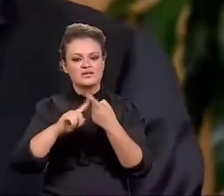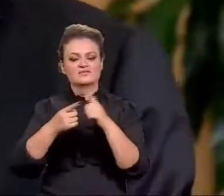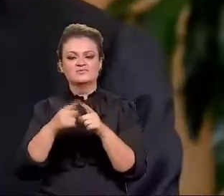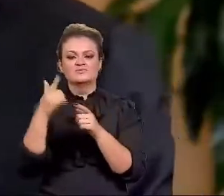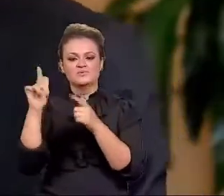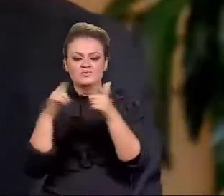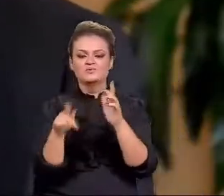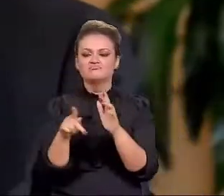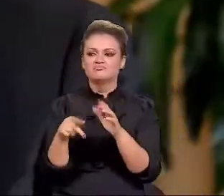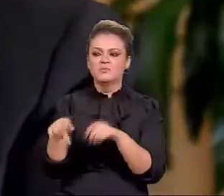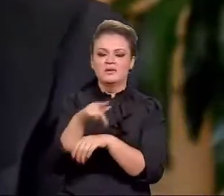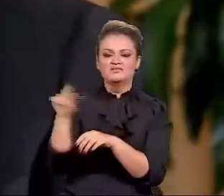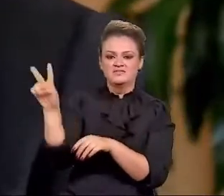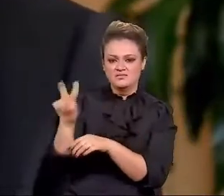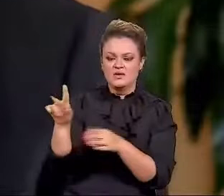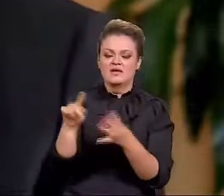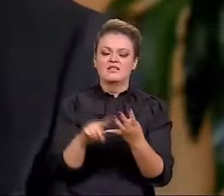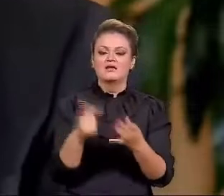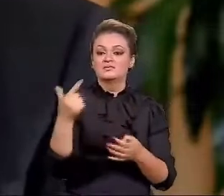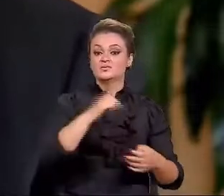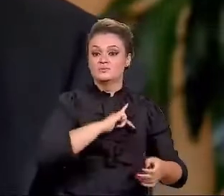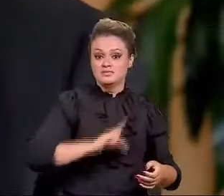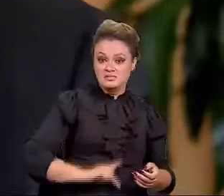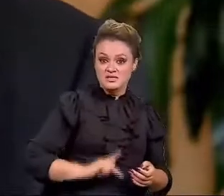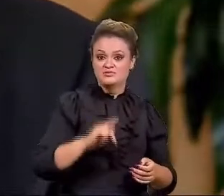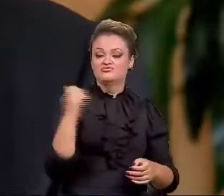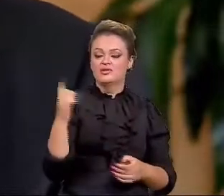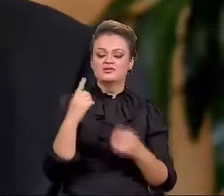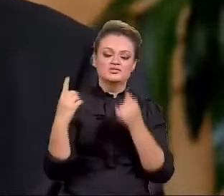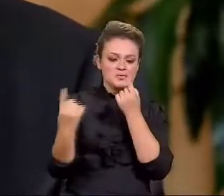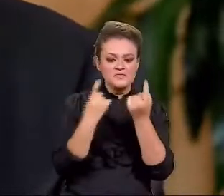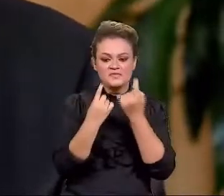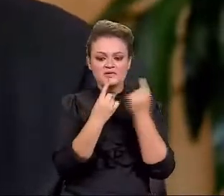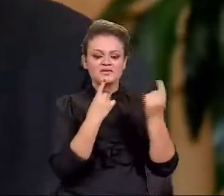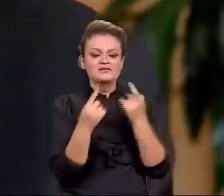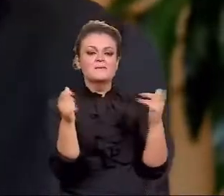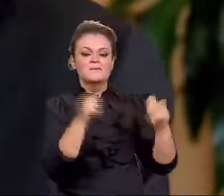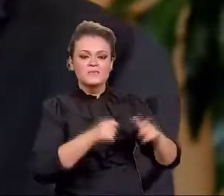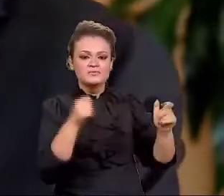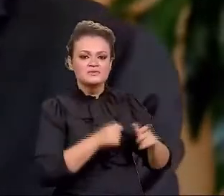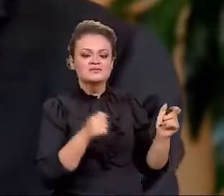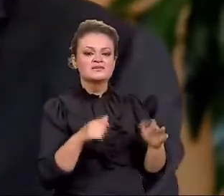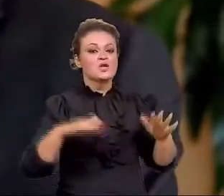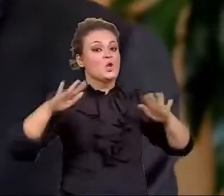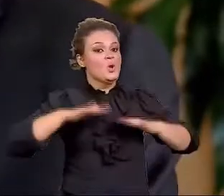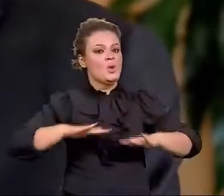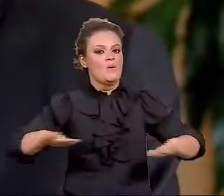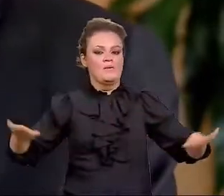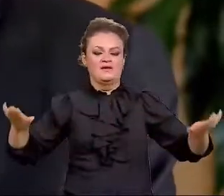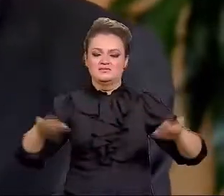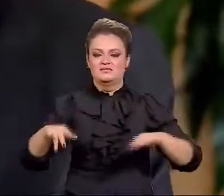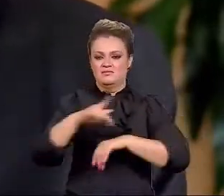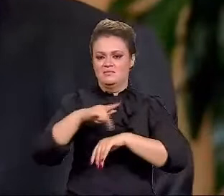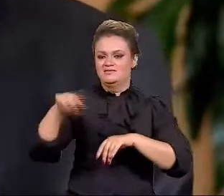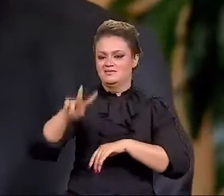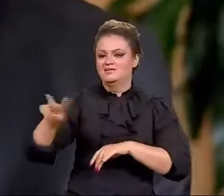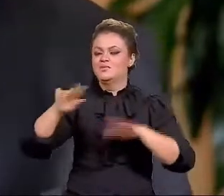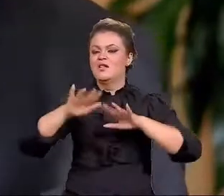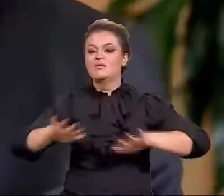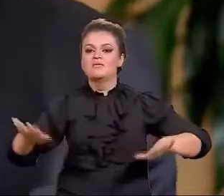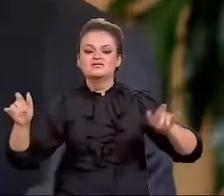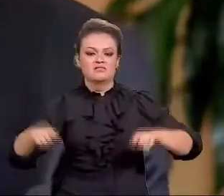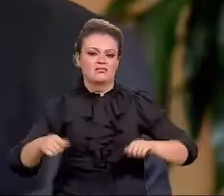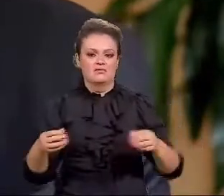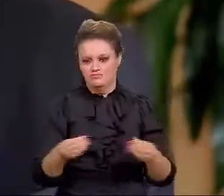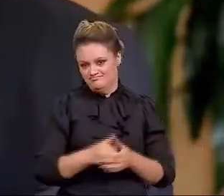vice-presidenta, para discutir um pouco a possibilidade de normalizar a situação na Venezuela. Tudo isso aconteceu dentro de um espaço